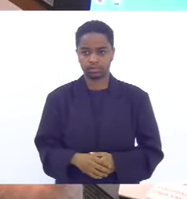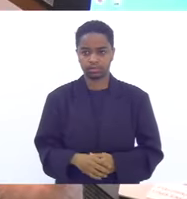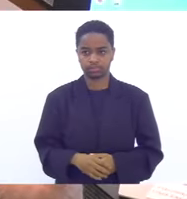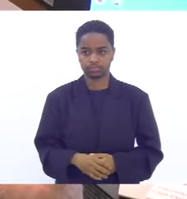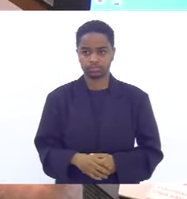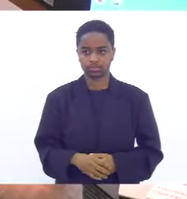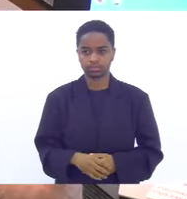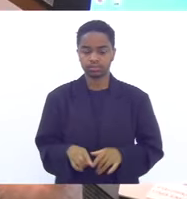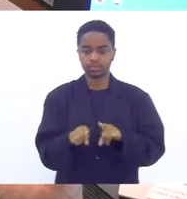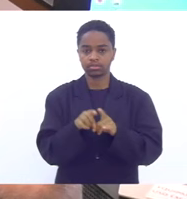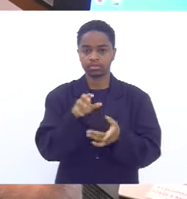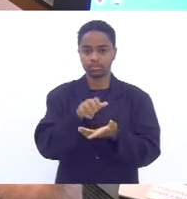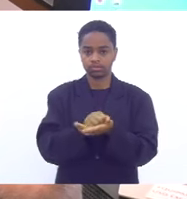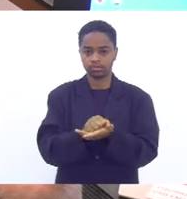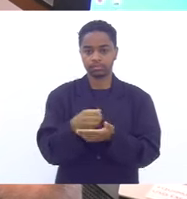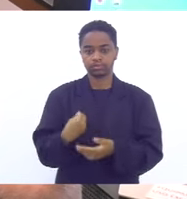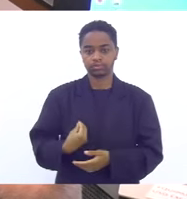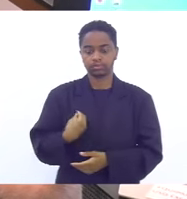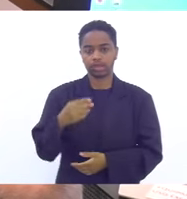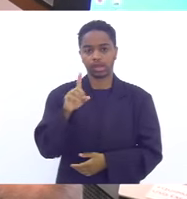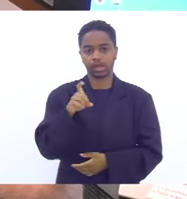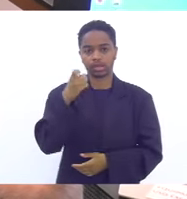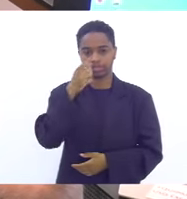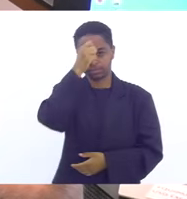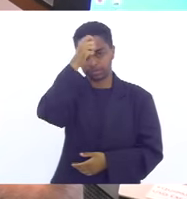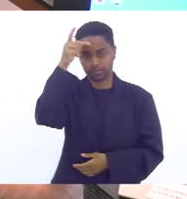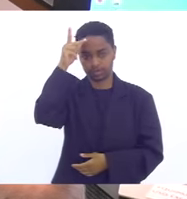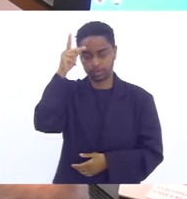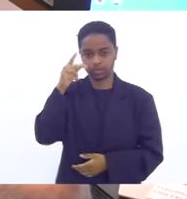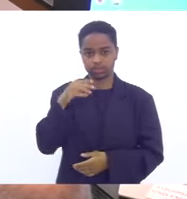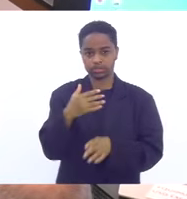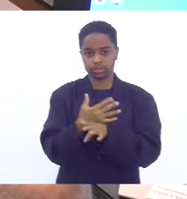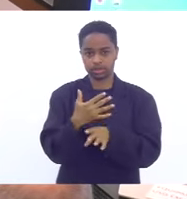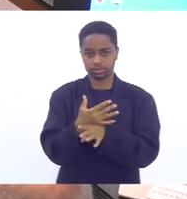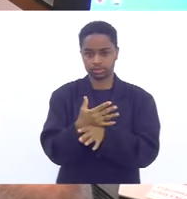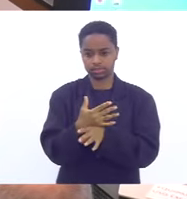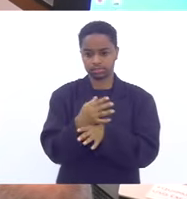Registrar a presença do ex-prefeito da cidade de Itaucara, Josimar Gonzaga, muito bem-vindo.